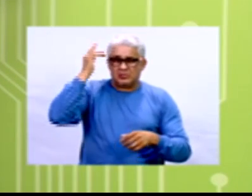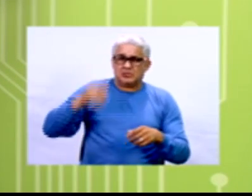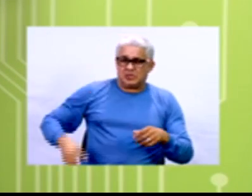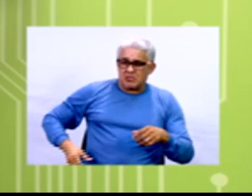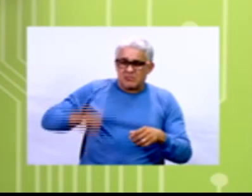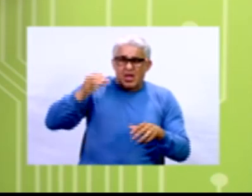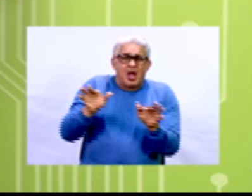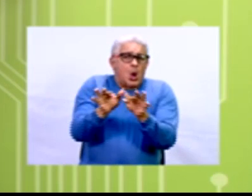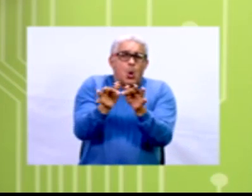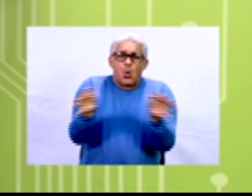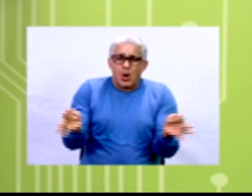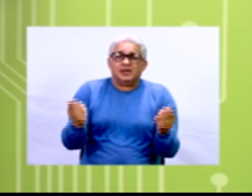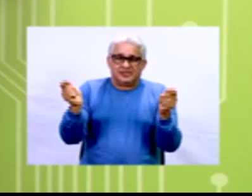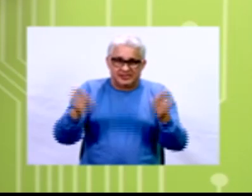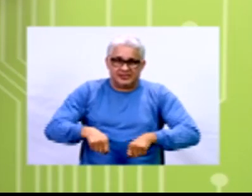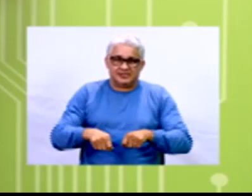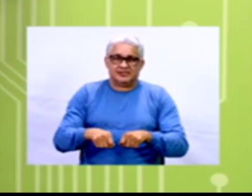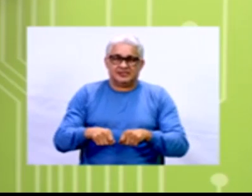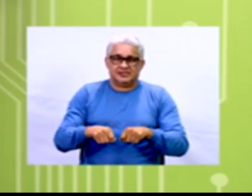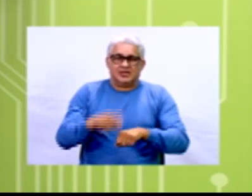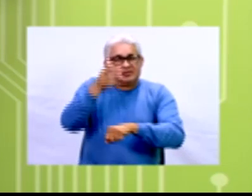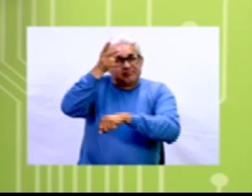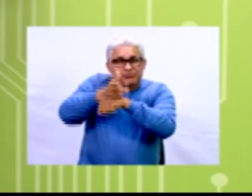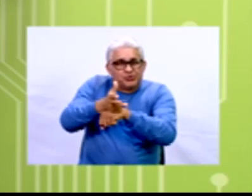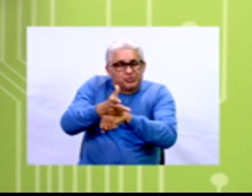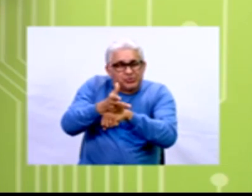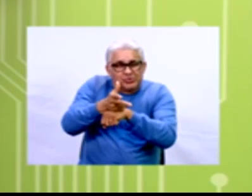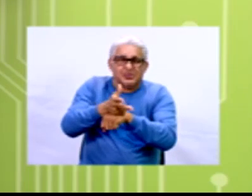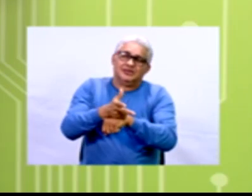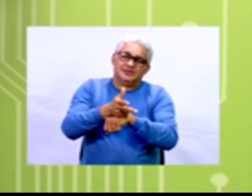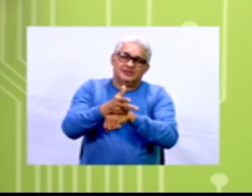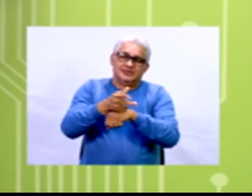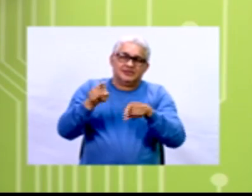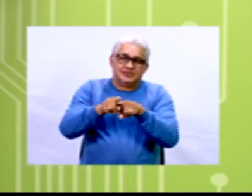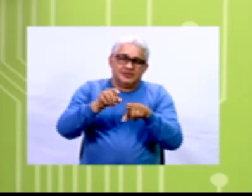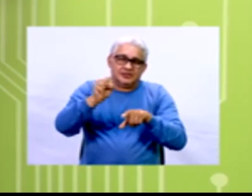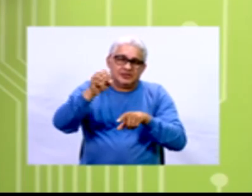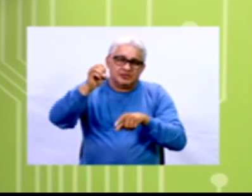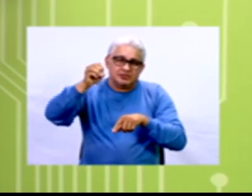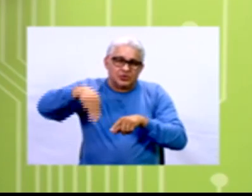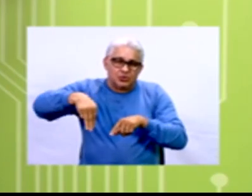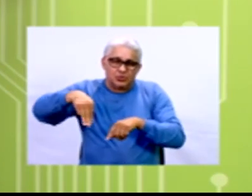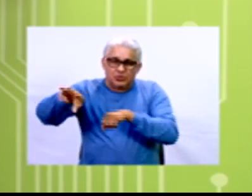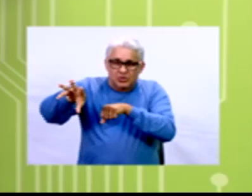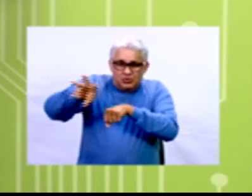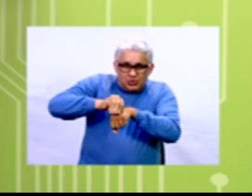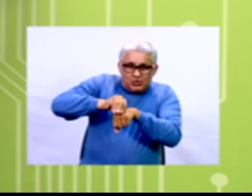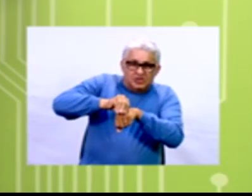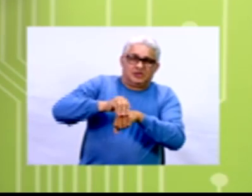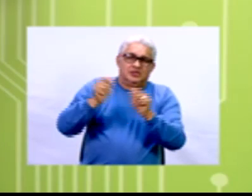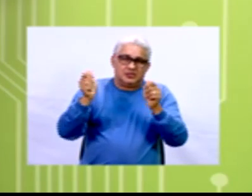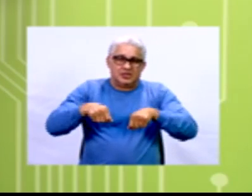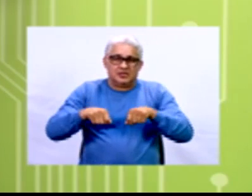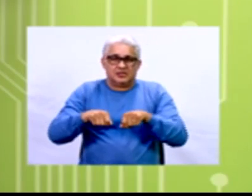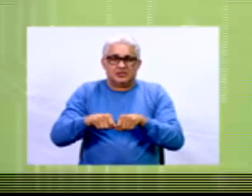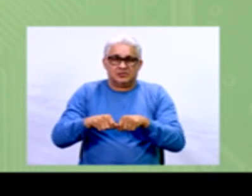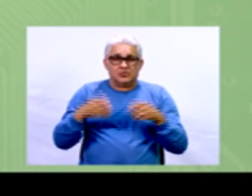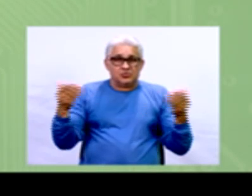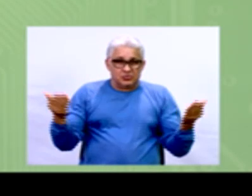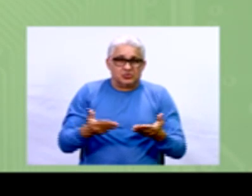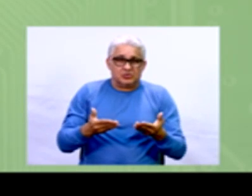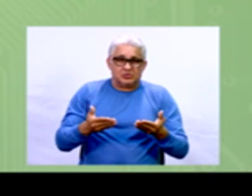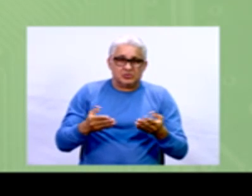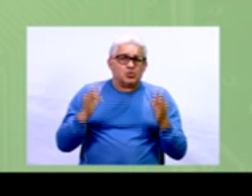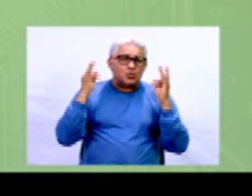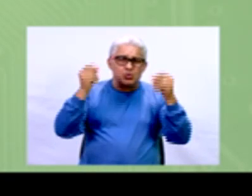mais simples que seja, consegue produzir um vídeo ou gravar um som. Então é muito popular hoje esse tipo